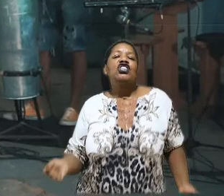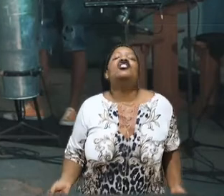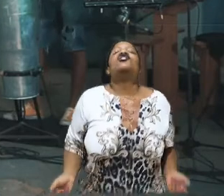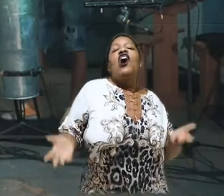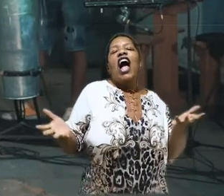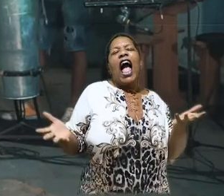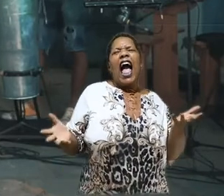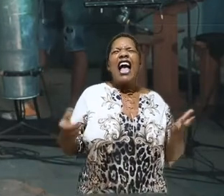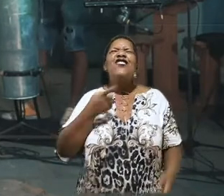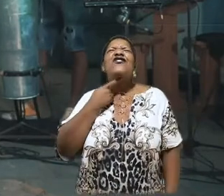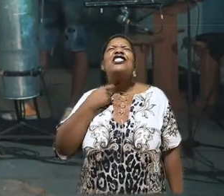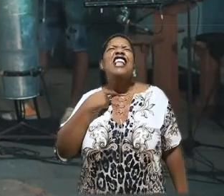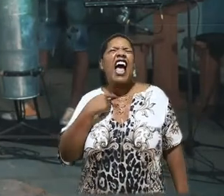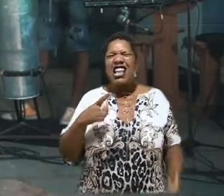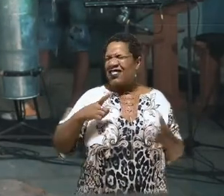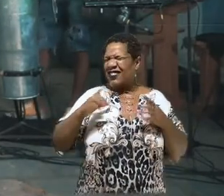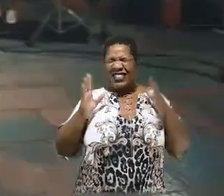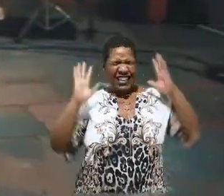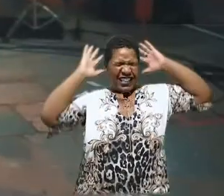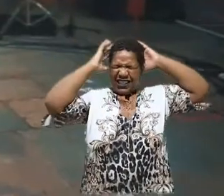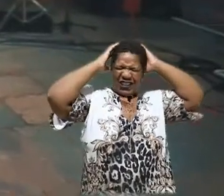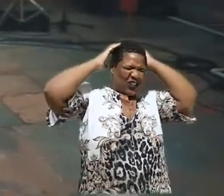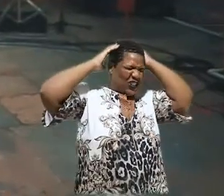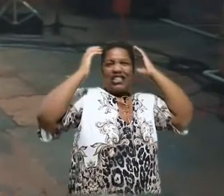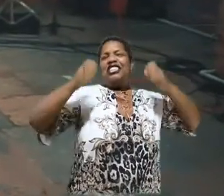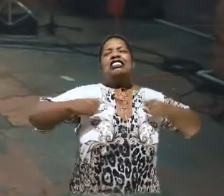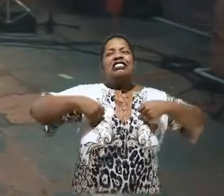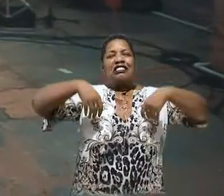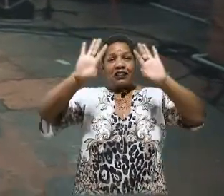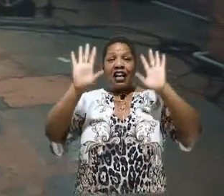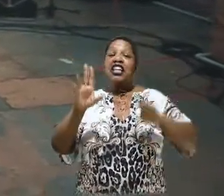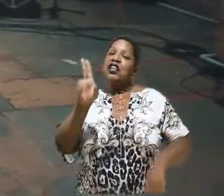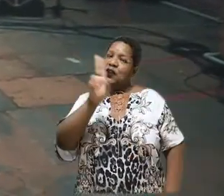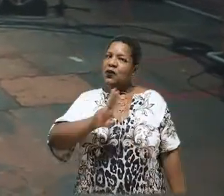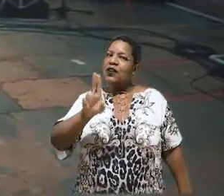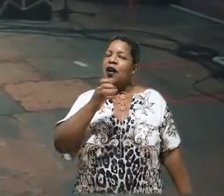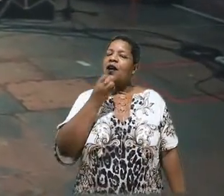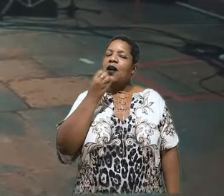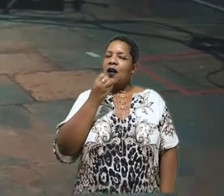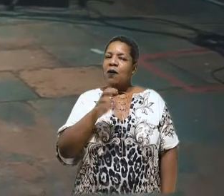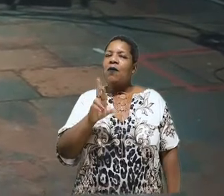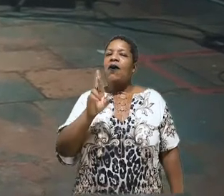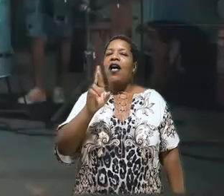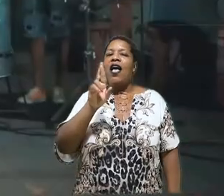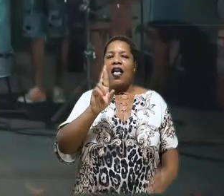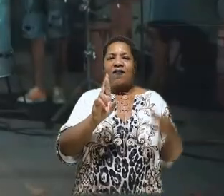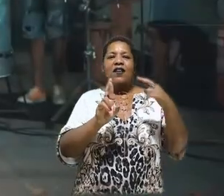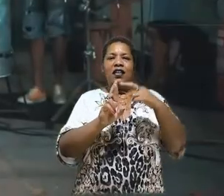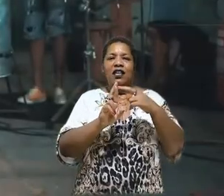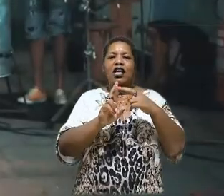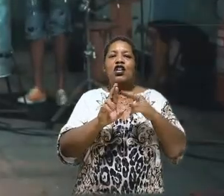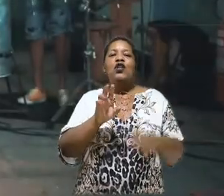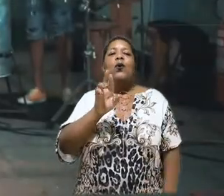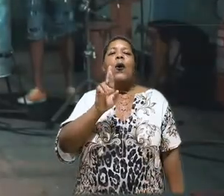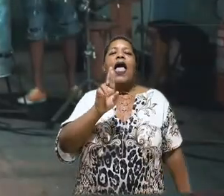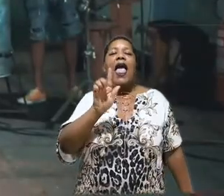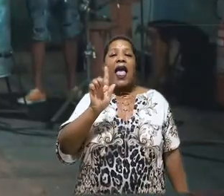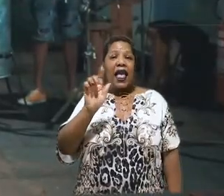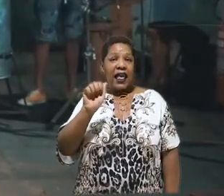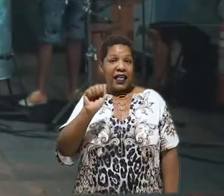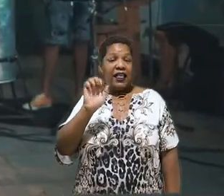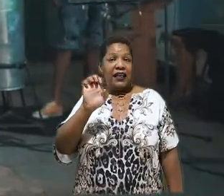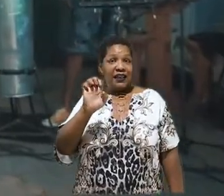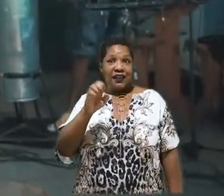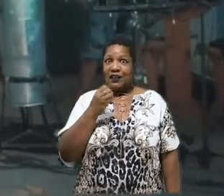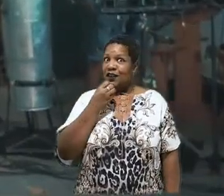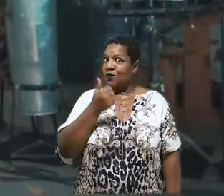sabe aquela vontade que você tem de entrar no ritmo da música Além de usar uma boa referência do Reggae Tá bom então fica aqui com a